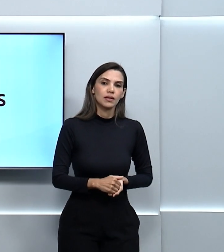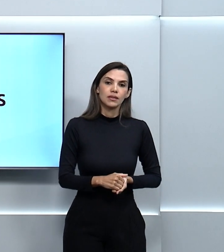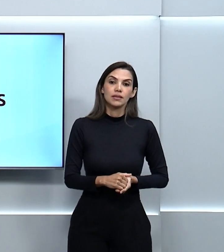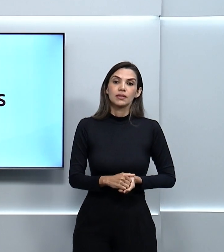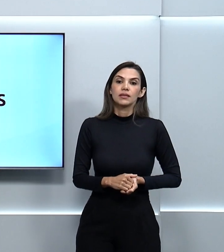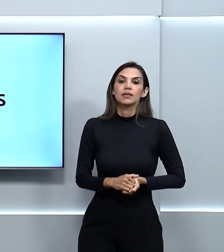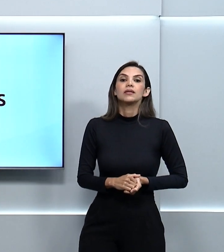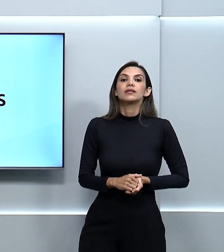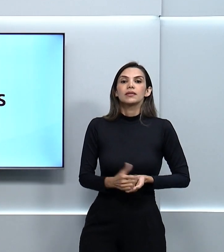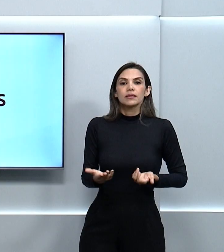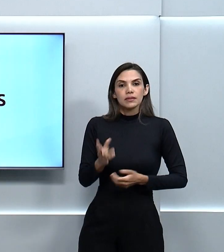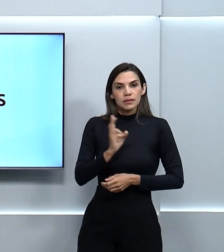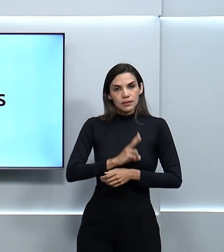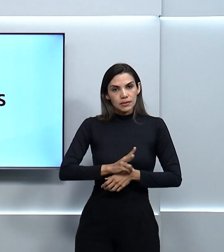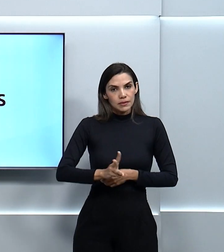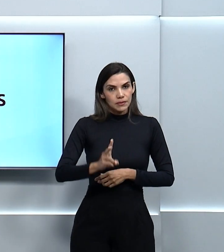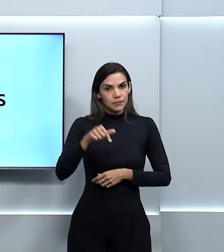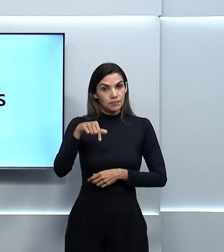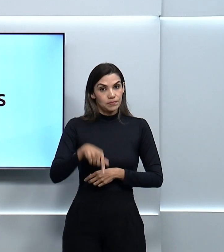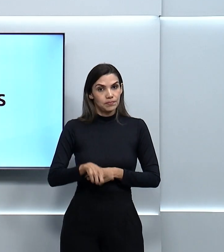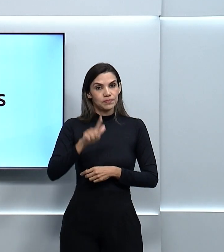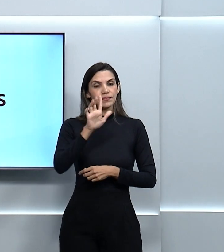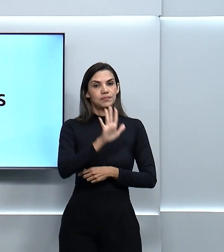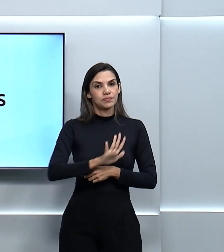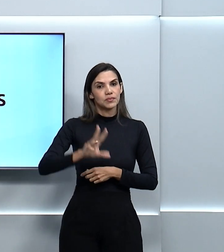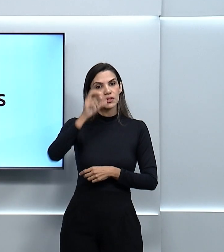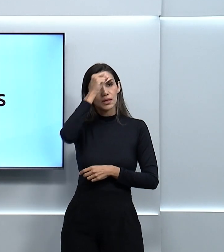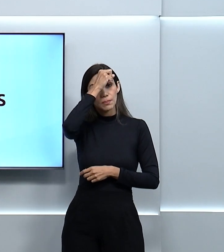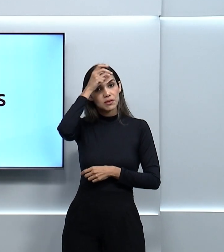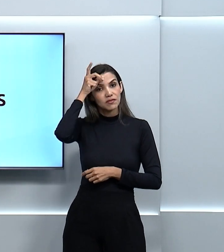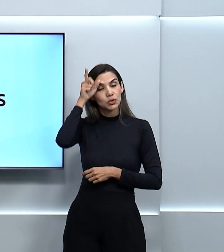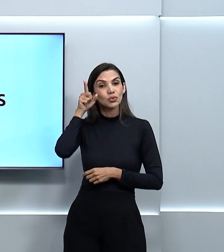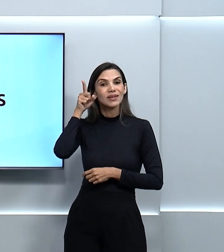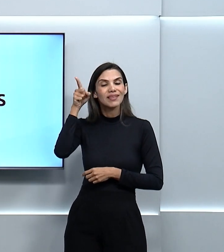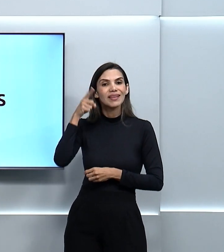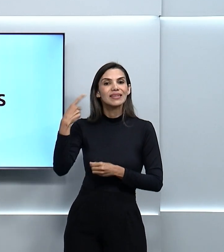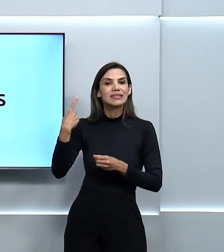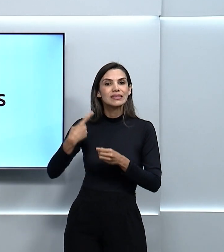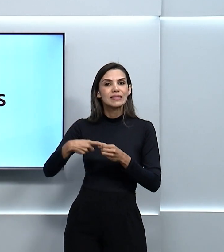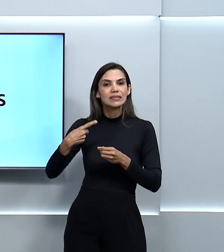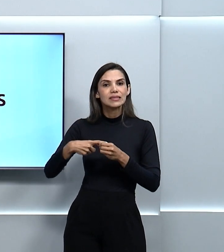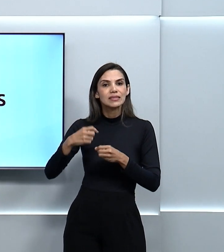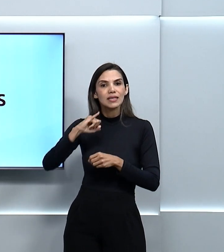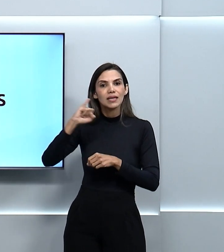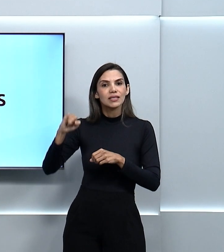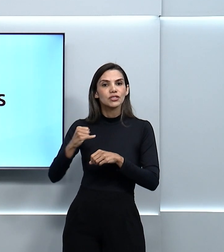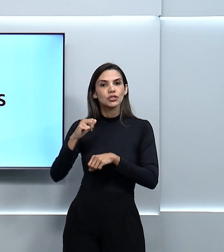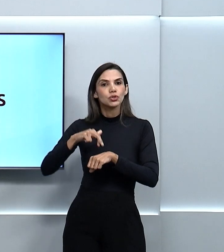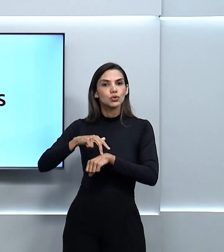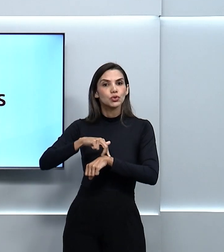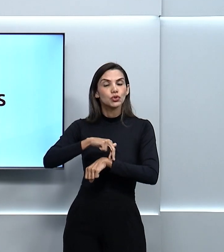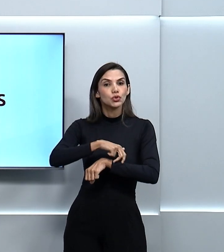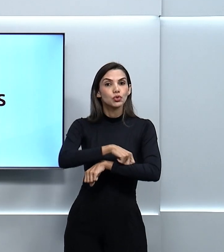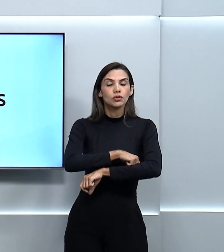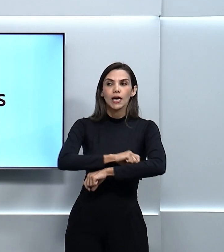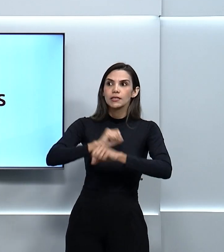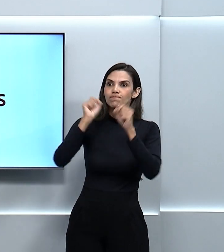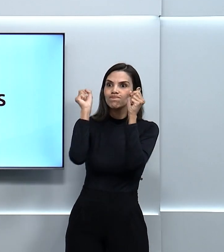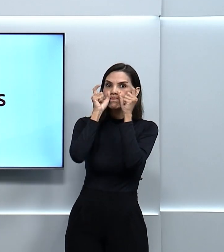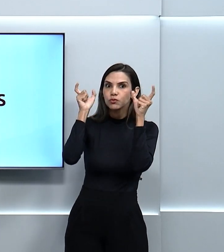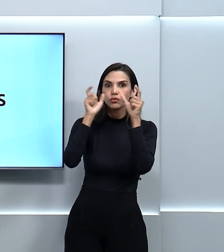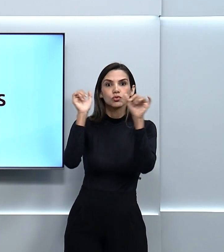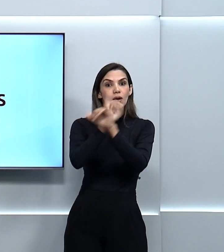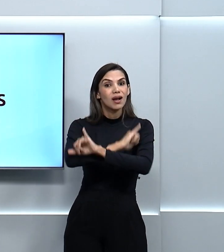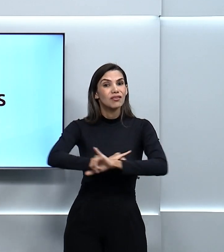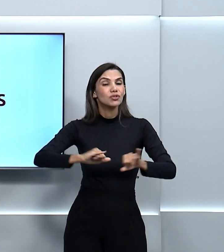Bom, e a gente continua falando aqui do nosso estado. A Prefeitura de Jussara declarou estado de calamidade depois que as fortes